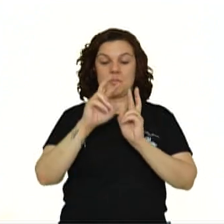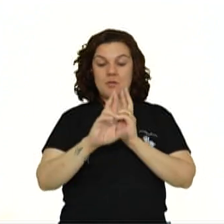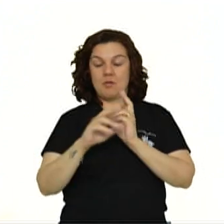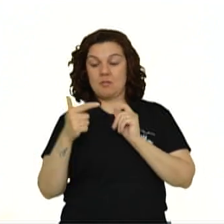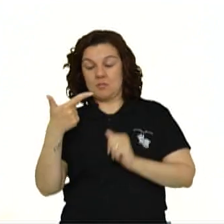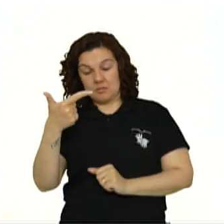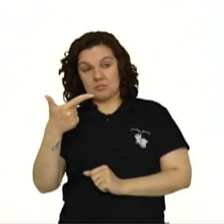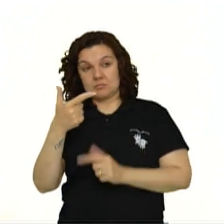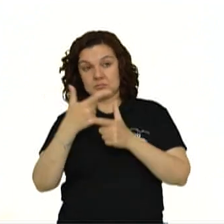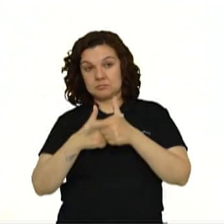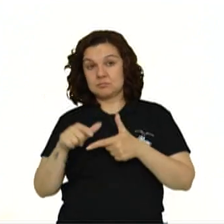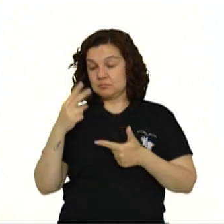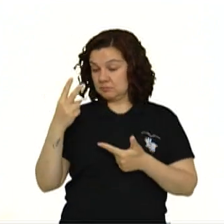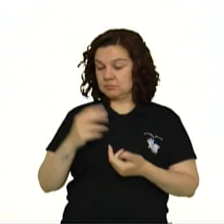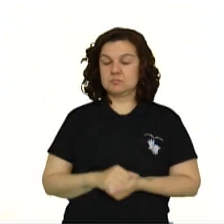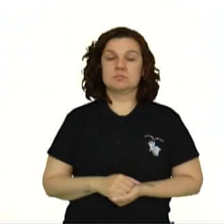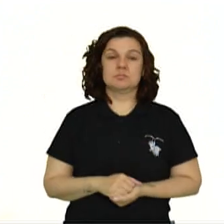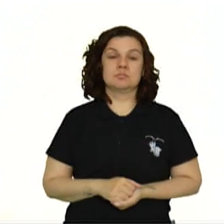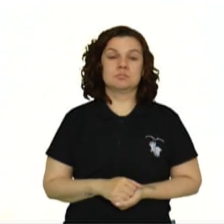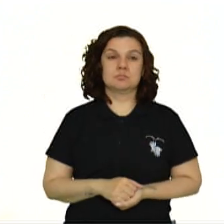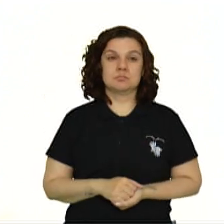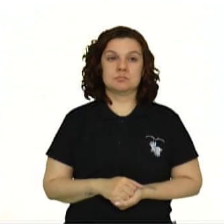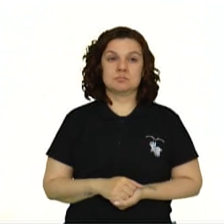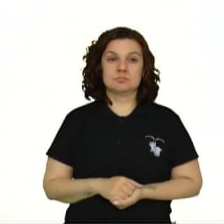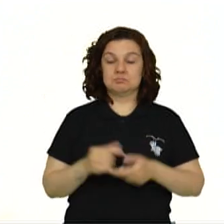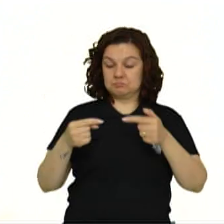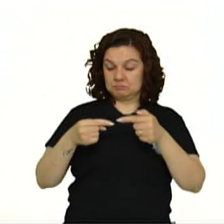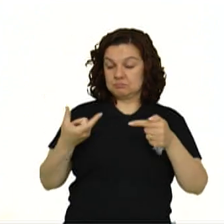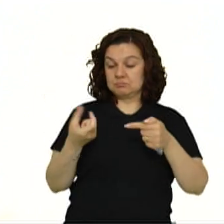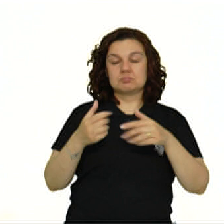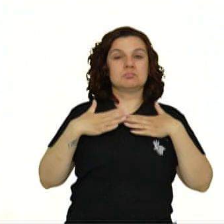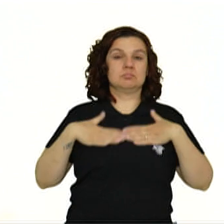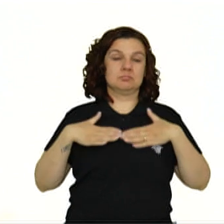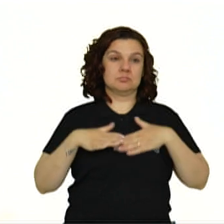ser dividido por 2. O raio é 20, tranquilamente.